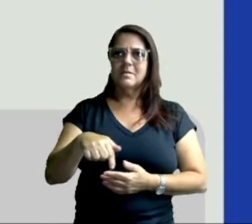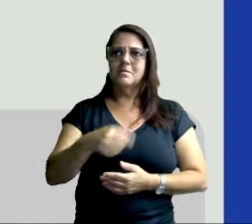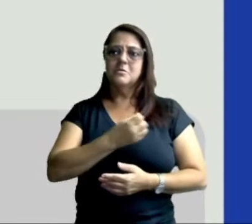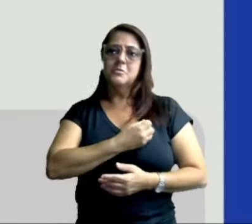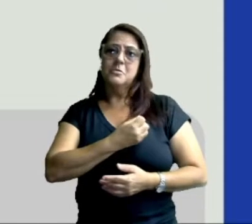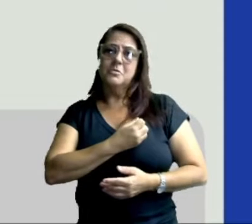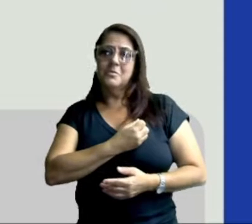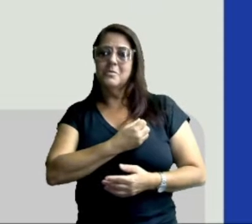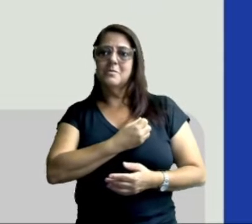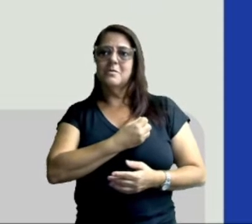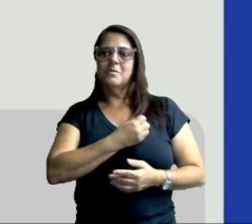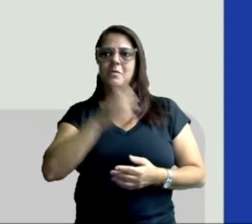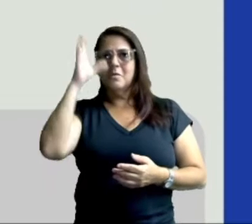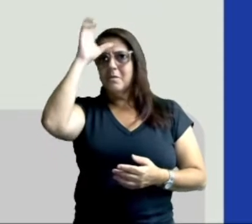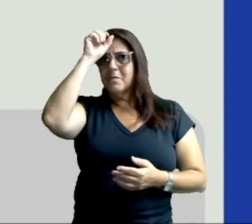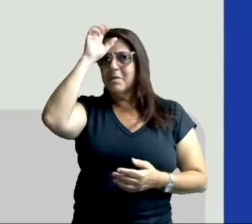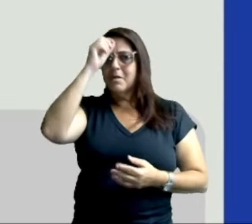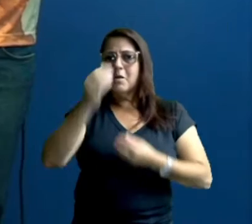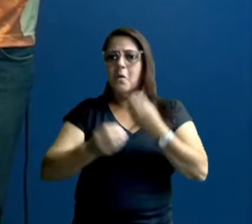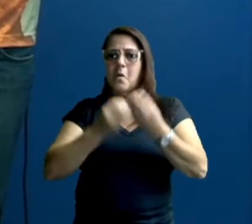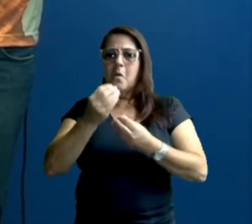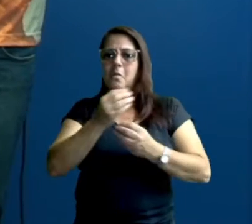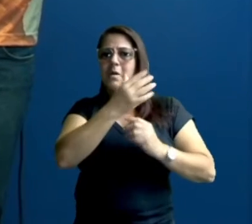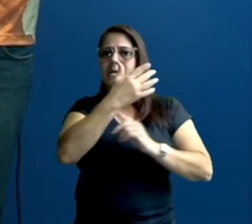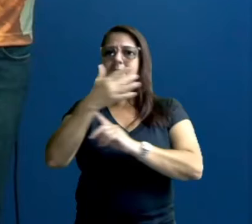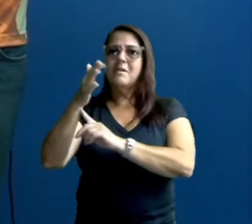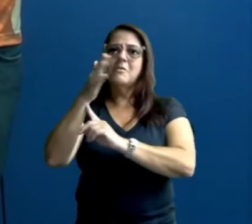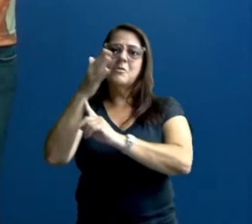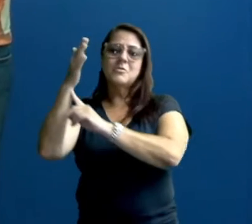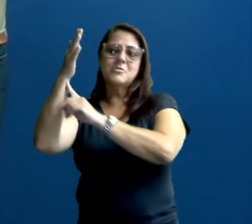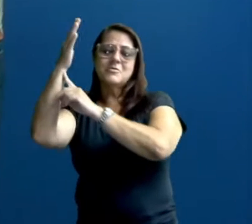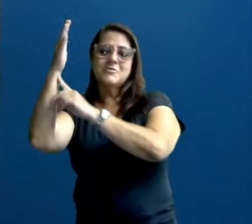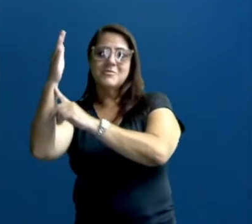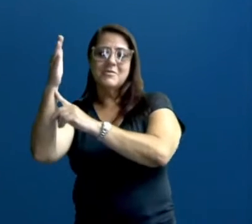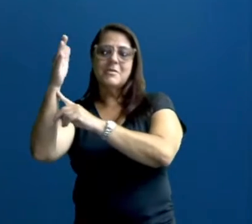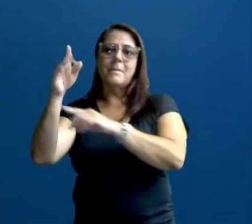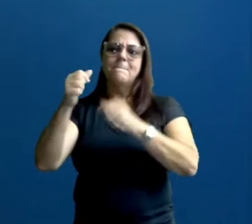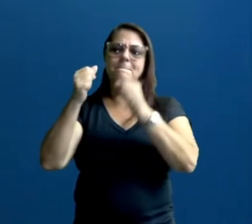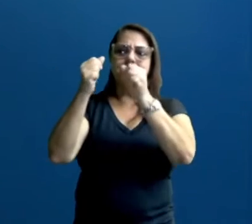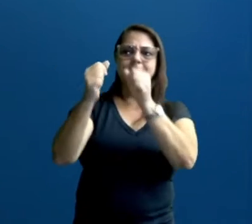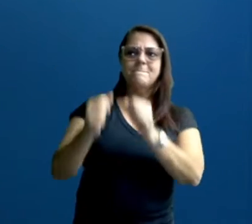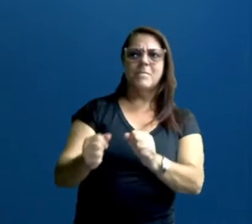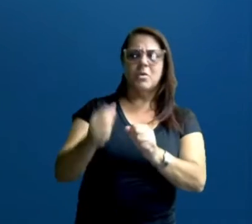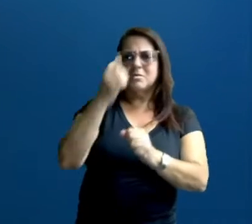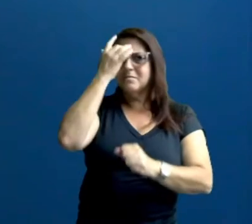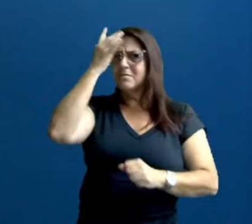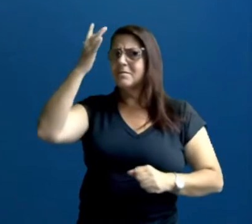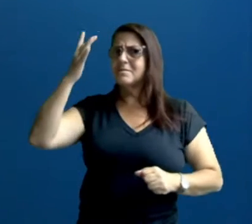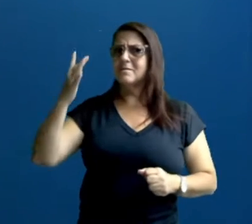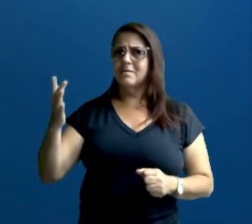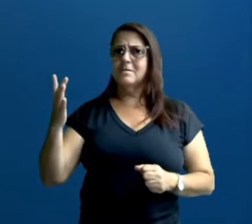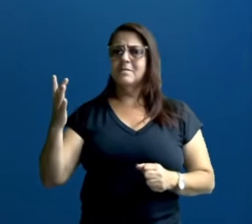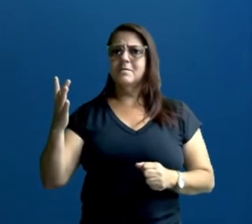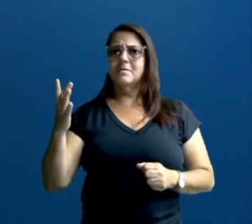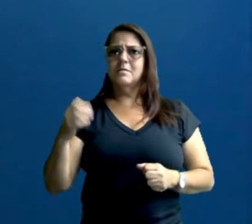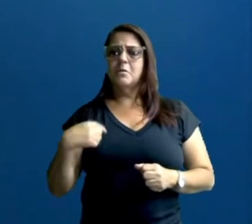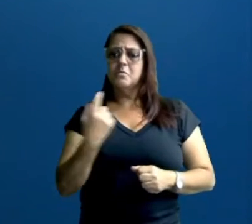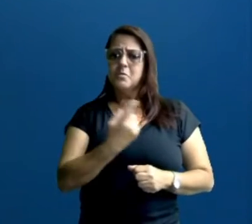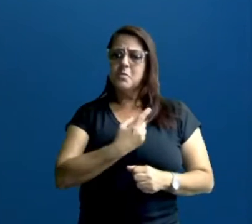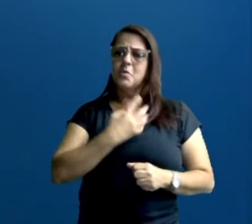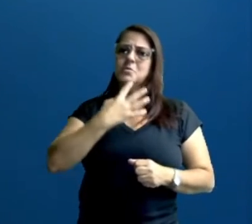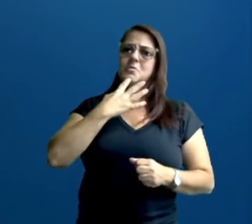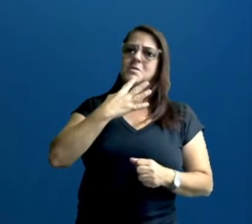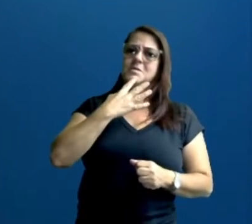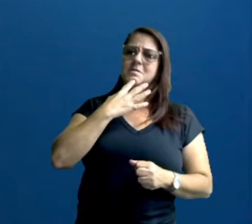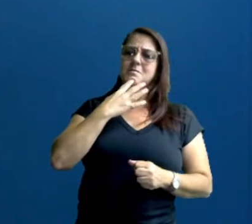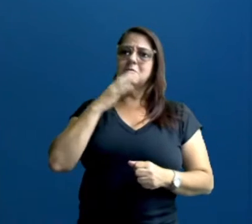17, a gente vai aprender como os instrumentos tecnológicos eles podem, né, facilitar o nosso